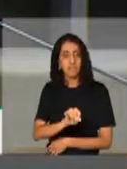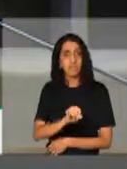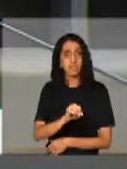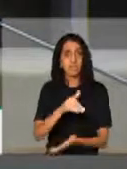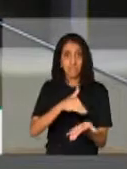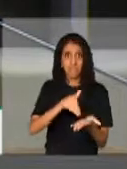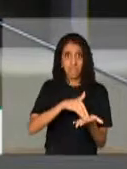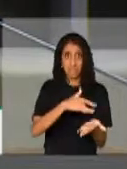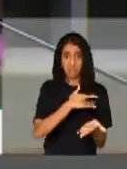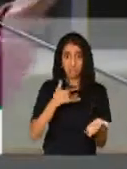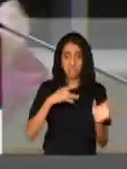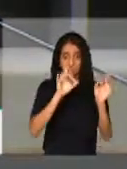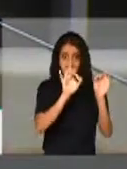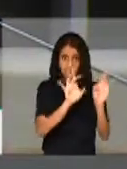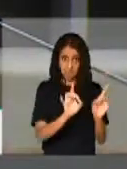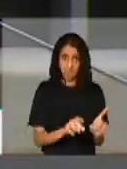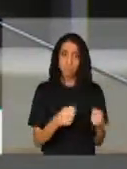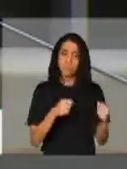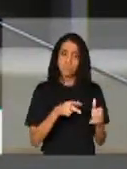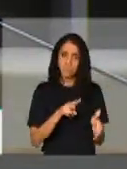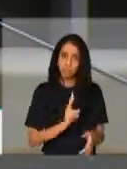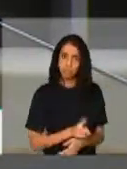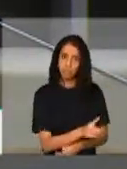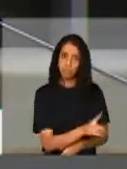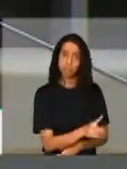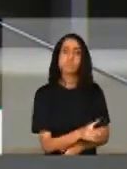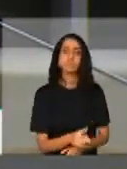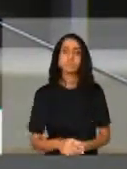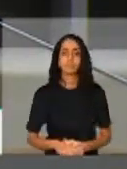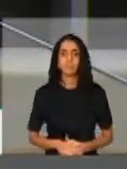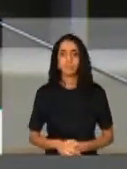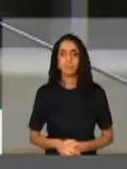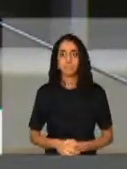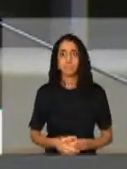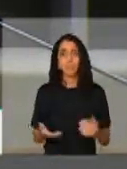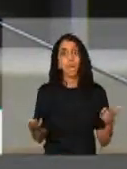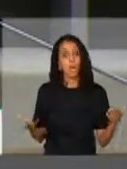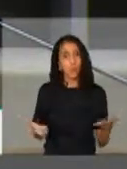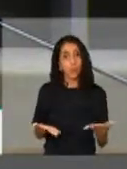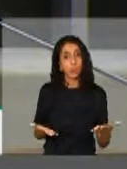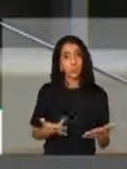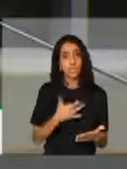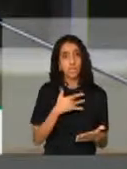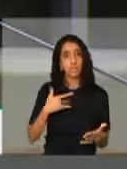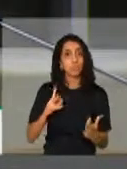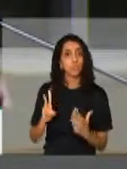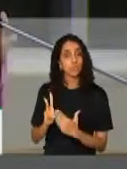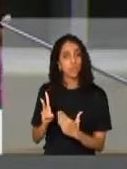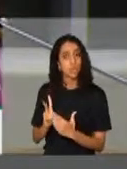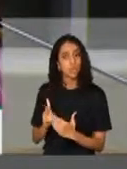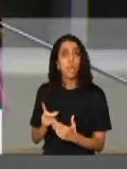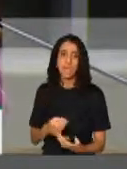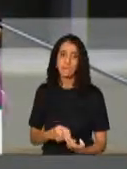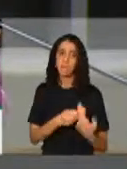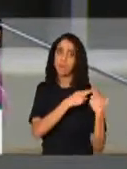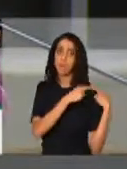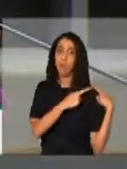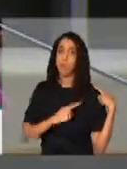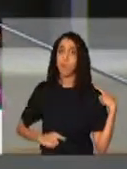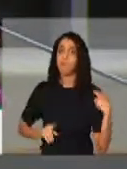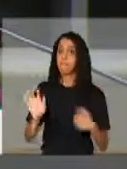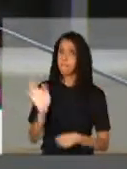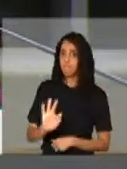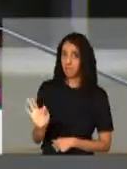Indígena, convocada pela APIB, que é a Articulação dos Povos Indígenas do Brasil. Atualmente, a saúde indígena é de responsabilidade do governo